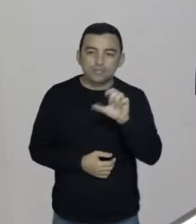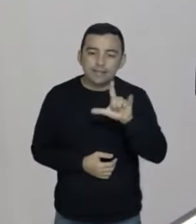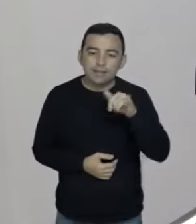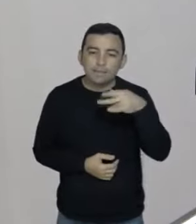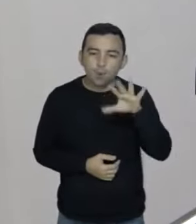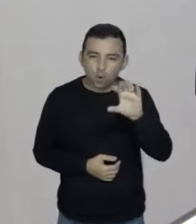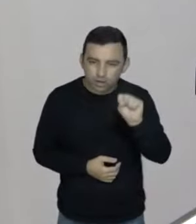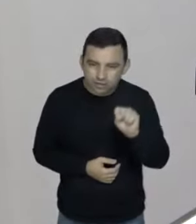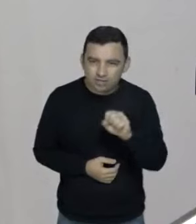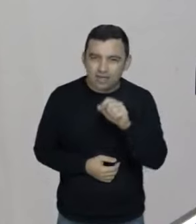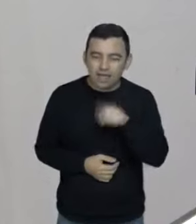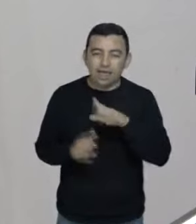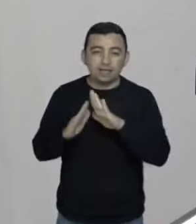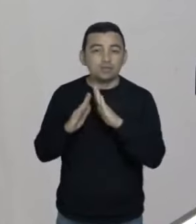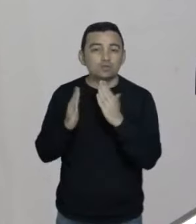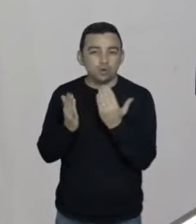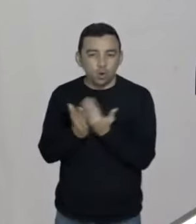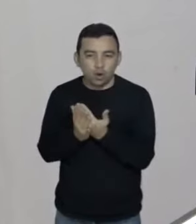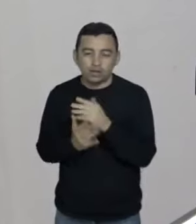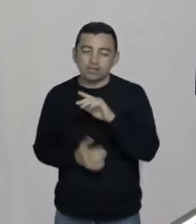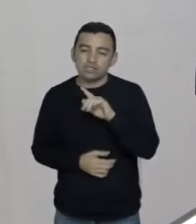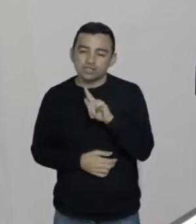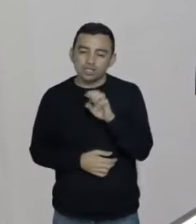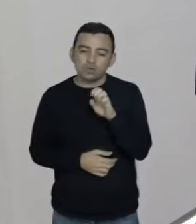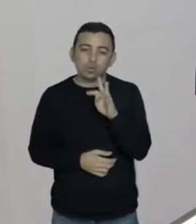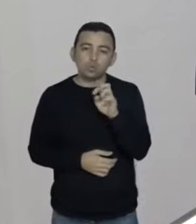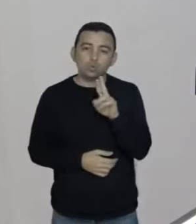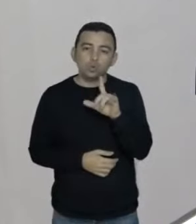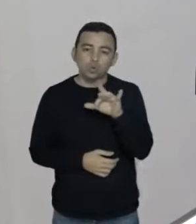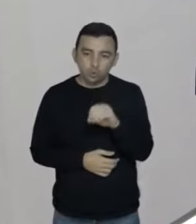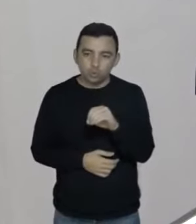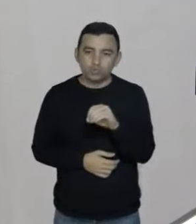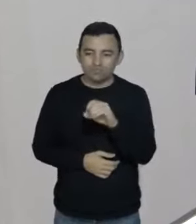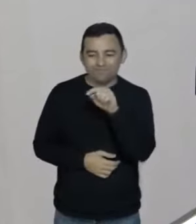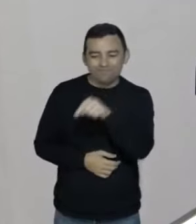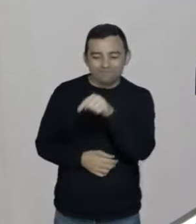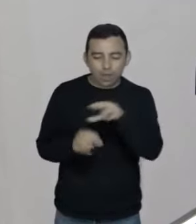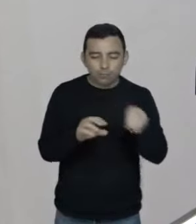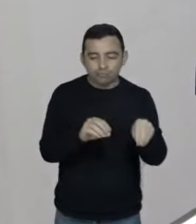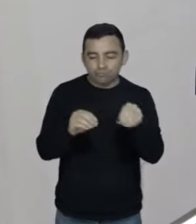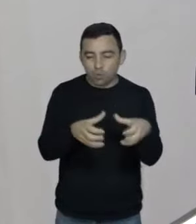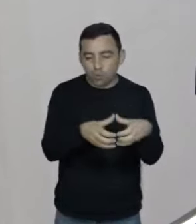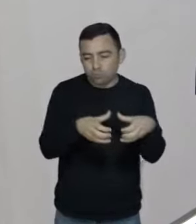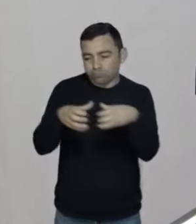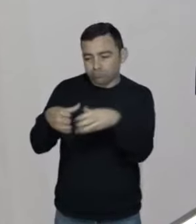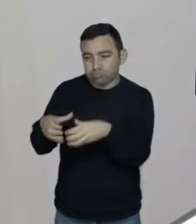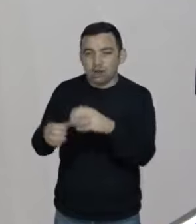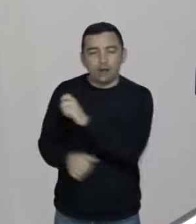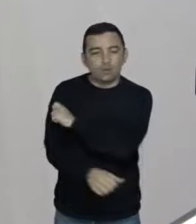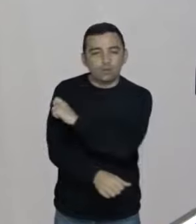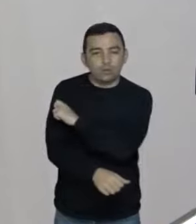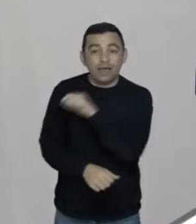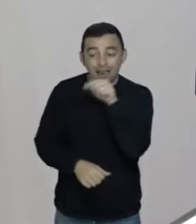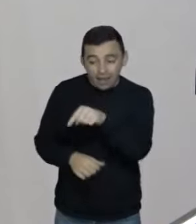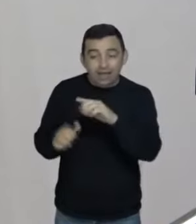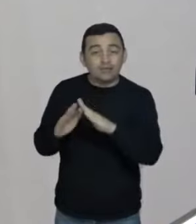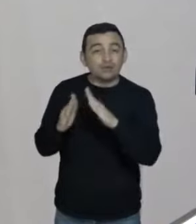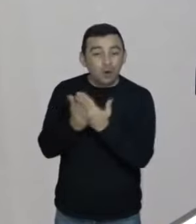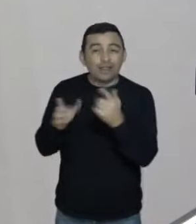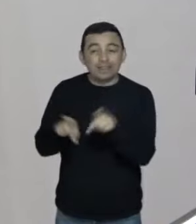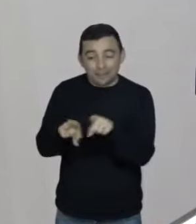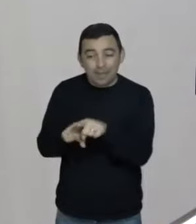de Educação Básica de ensino básico Getúlio Vargas no Saco dos Limões essa escola também está em obras